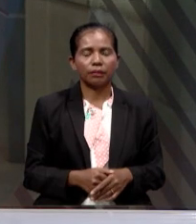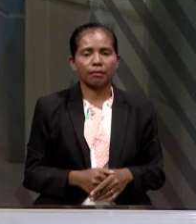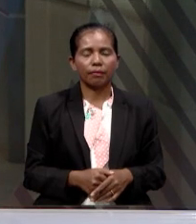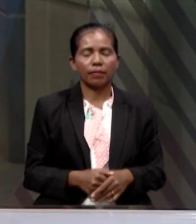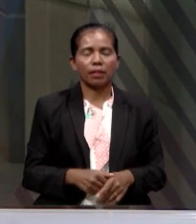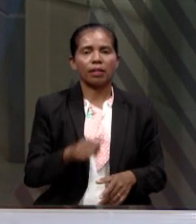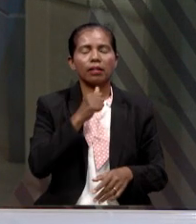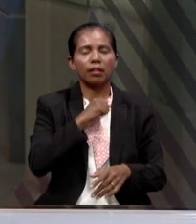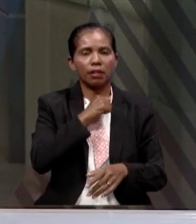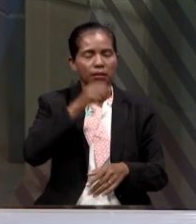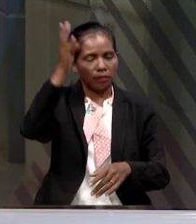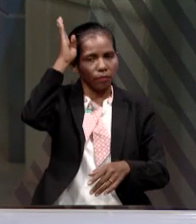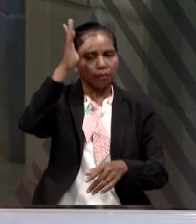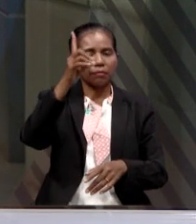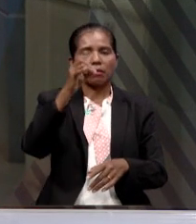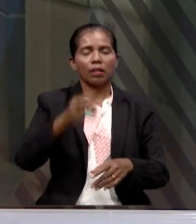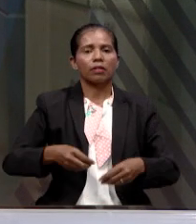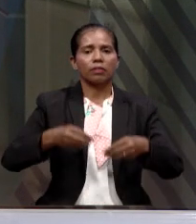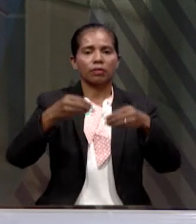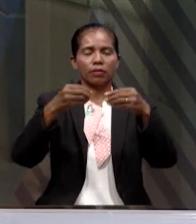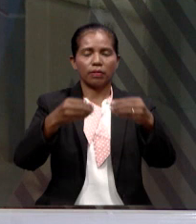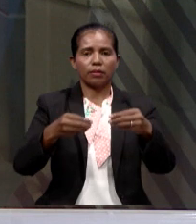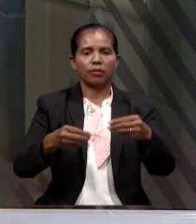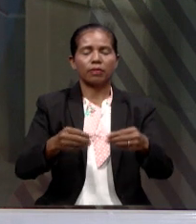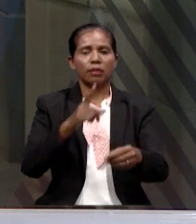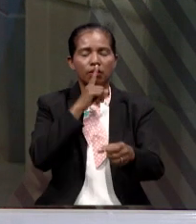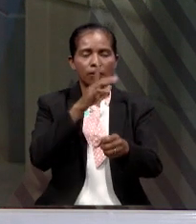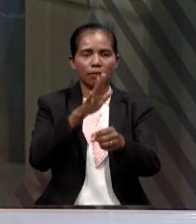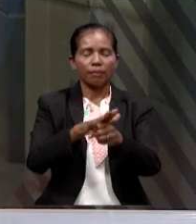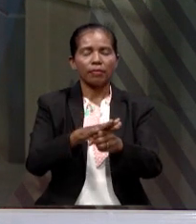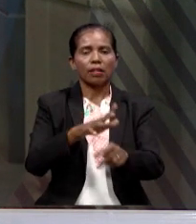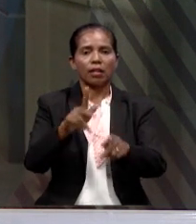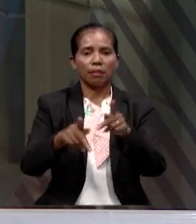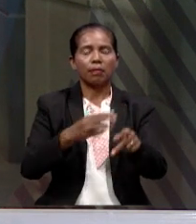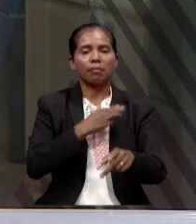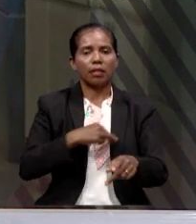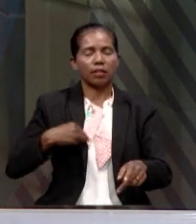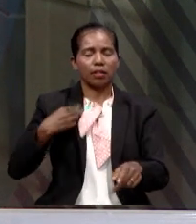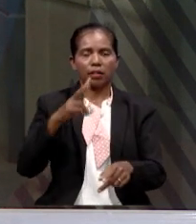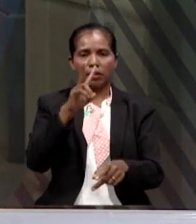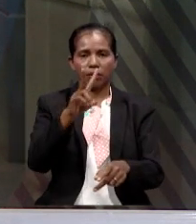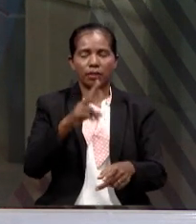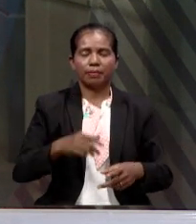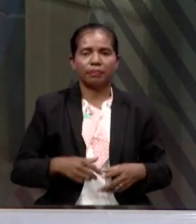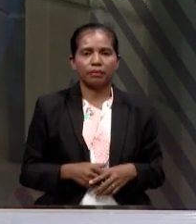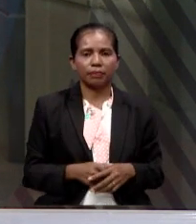Arcebispo Metropolitano de Dili, foi votos perpétuo da irmã em rua, russi caridade de Nossa Senhora, Mãe de Misericórdia.